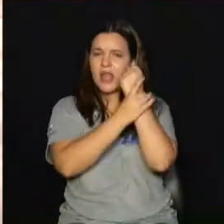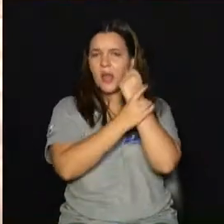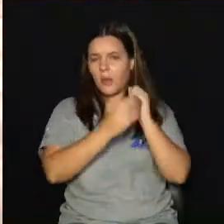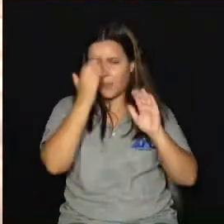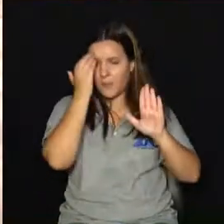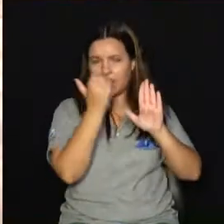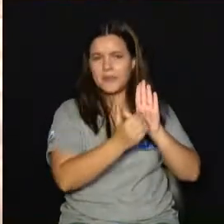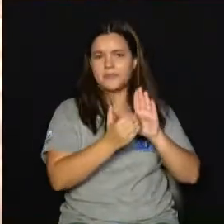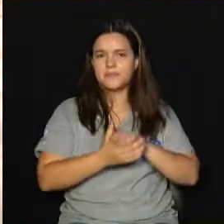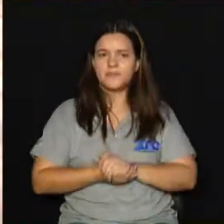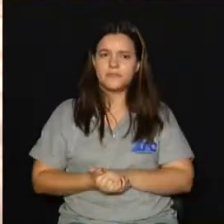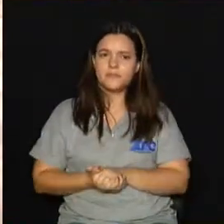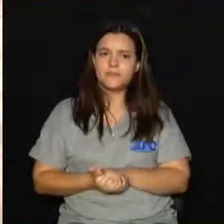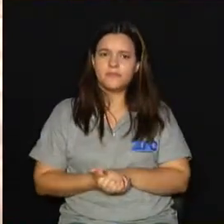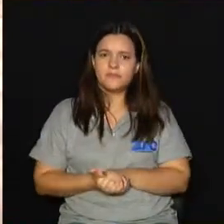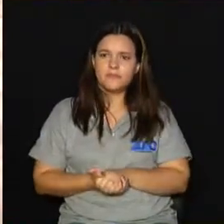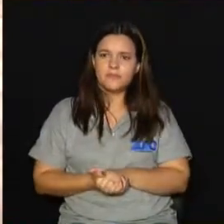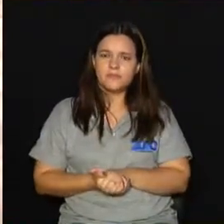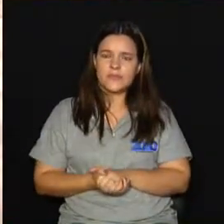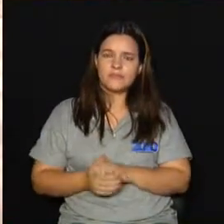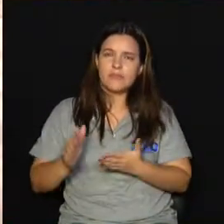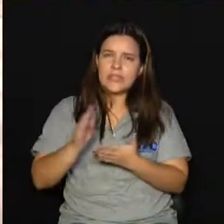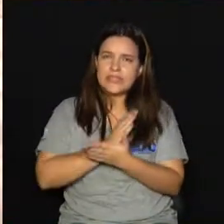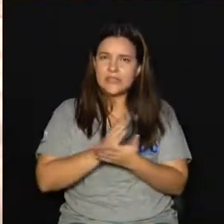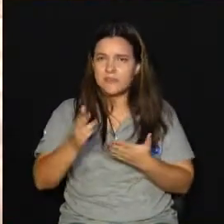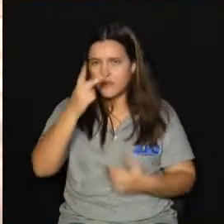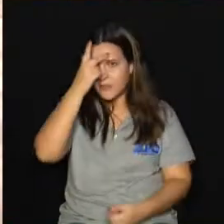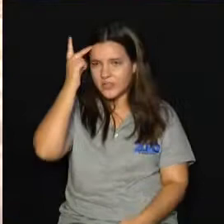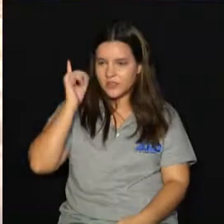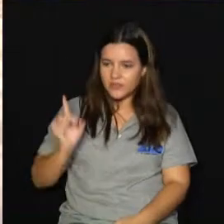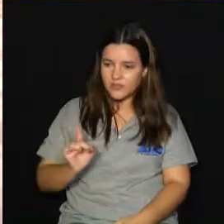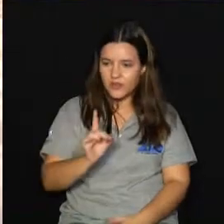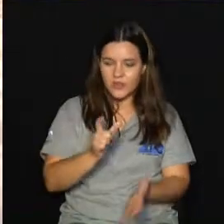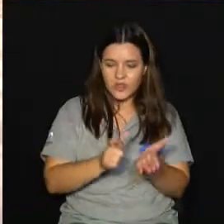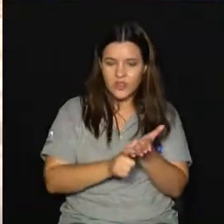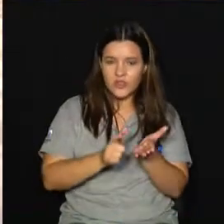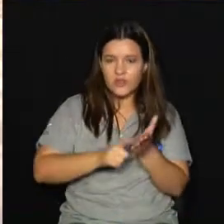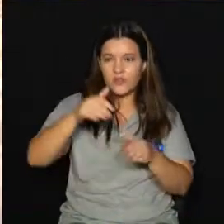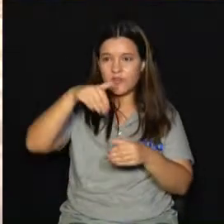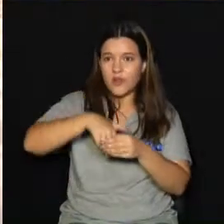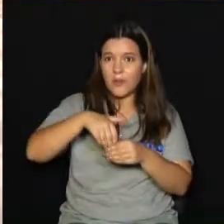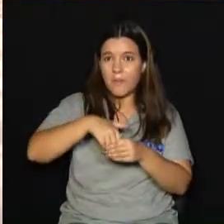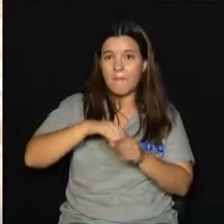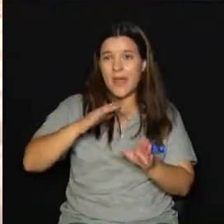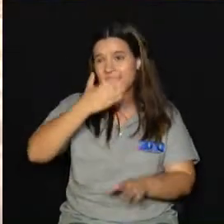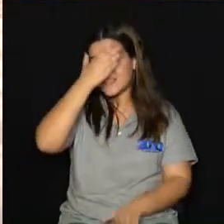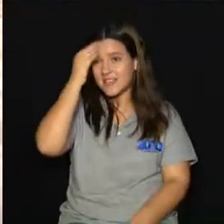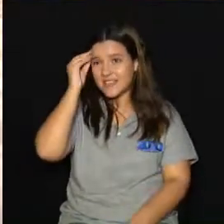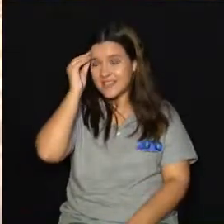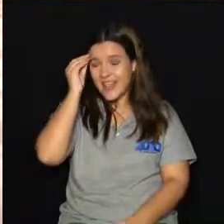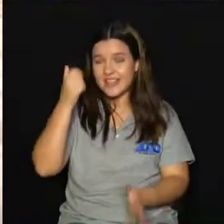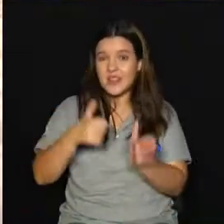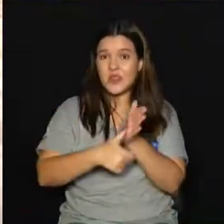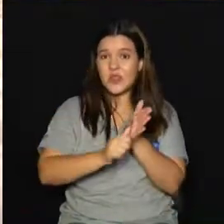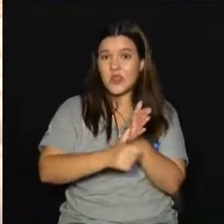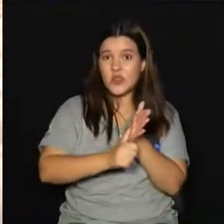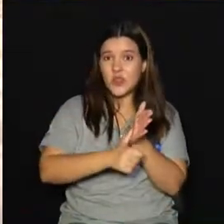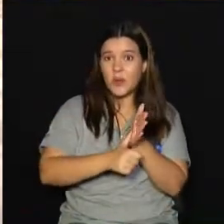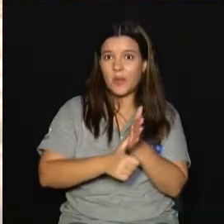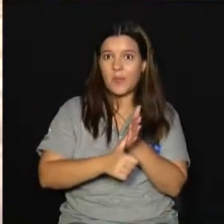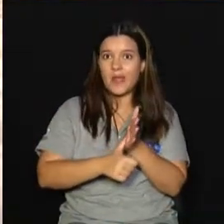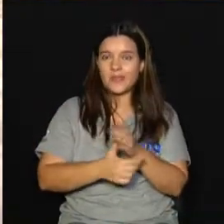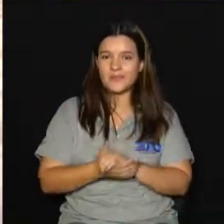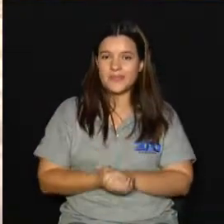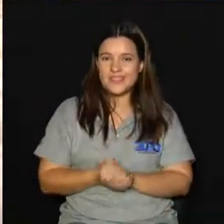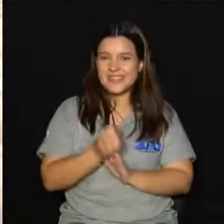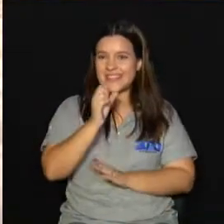questão também, que às vezes a pessoa vem com o título de eleitor e acha que é o suficiente para votar. Se ela